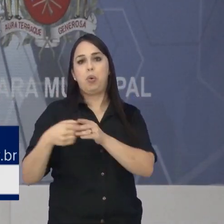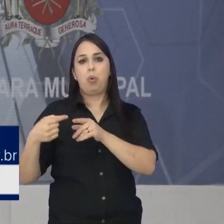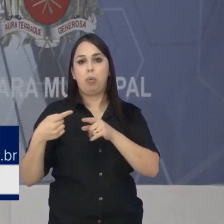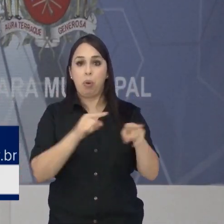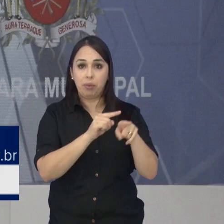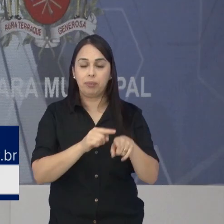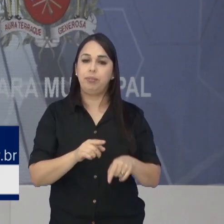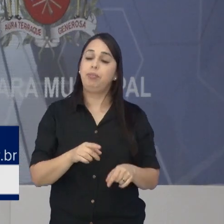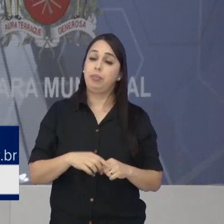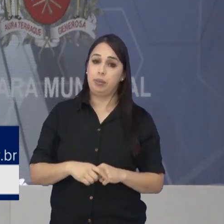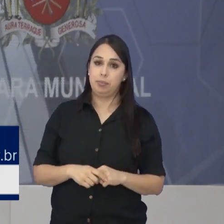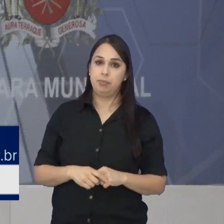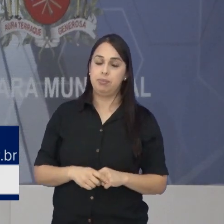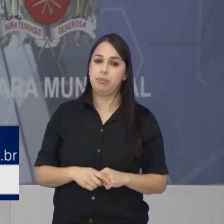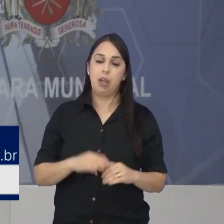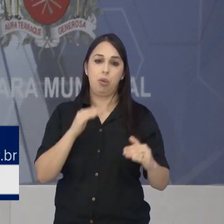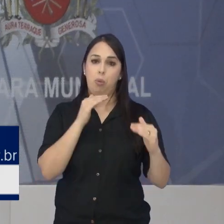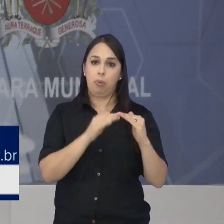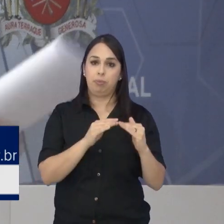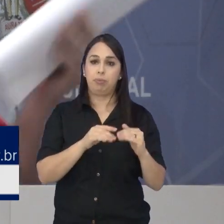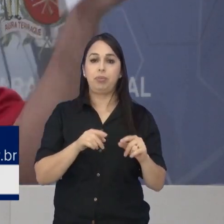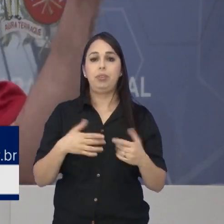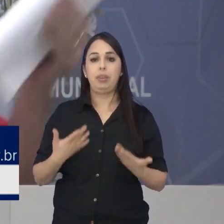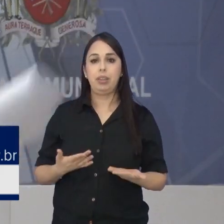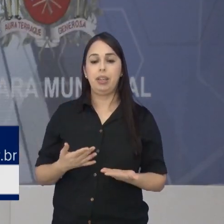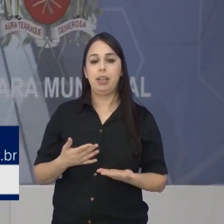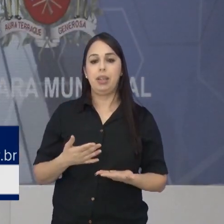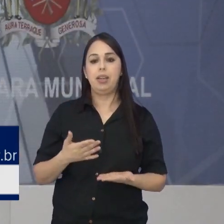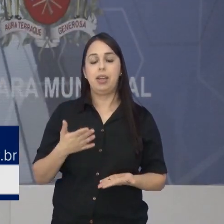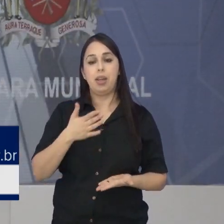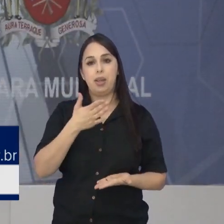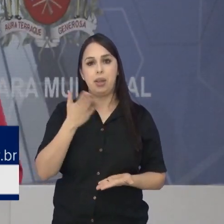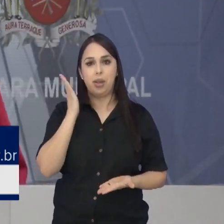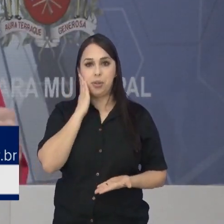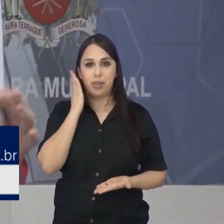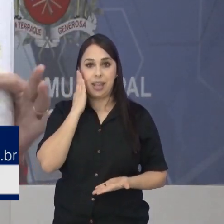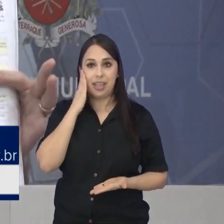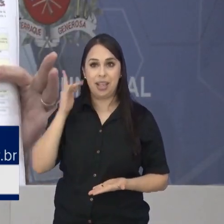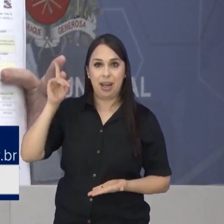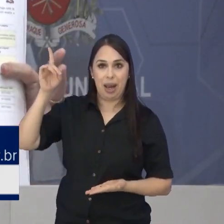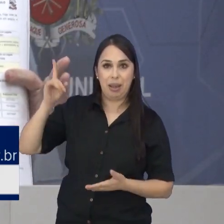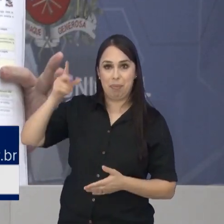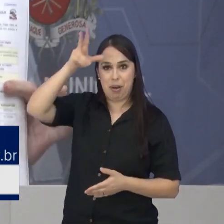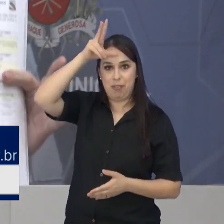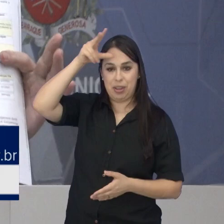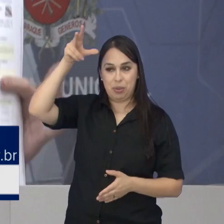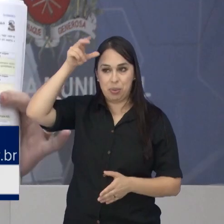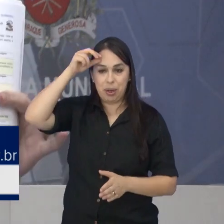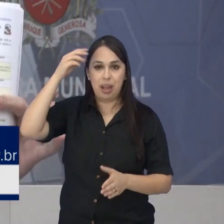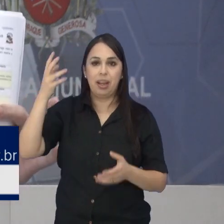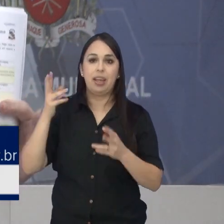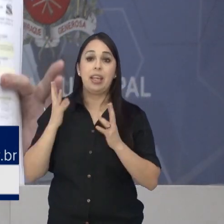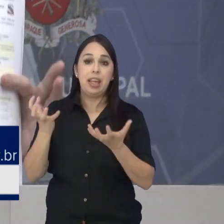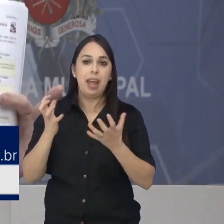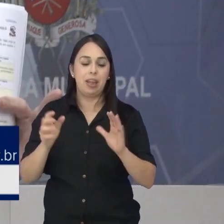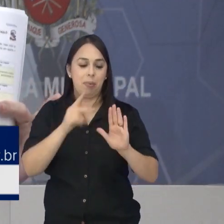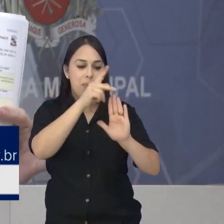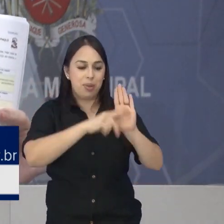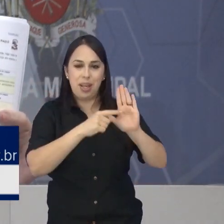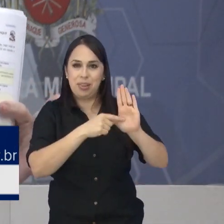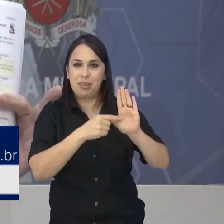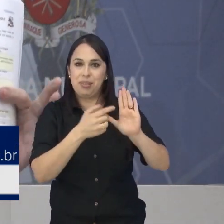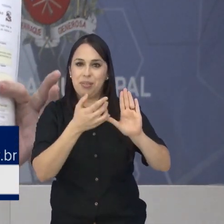colegas que, apesar de ser o desejo do 7º andar que esse projeto seja aprovado, não votem, porque